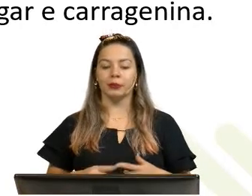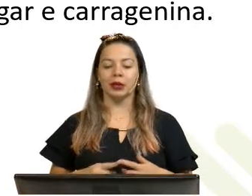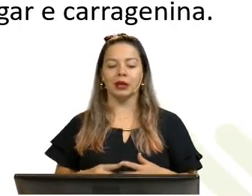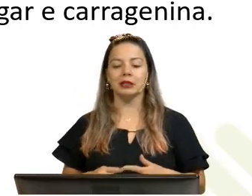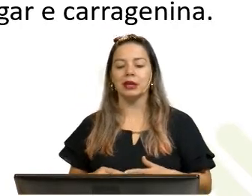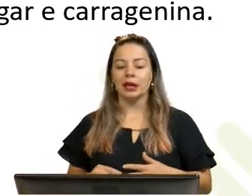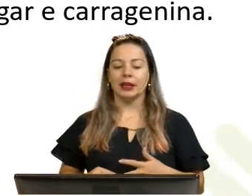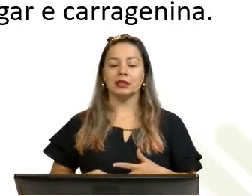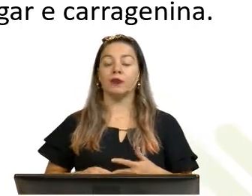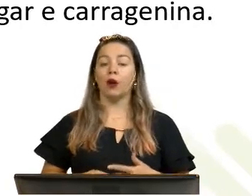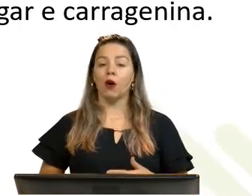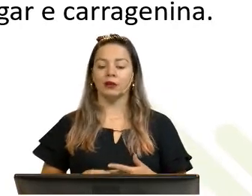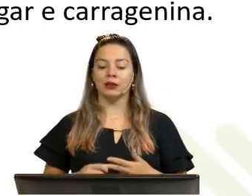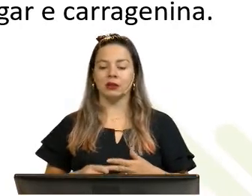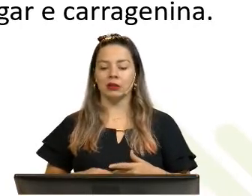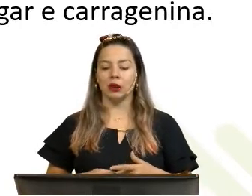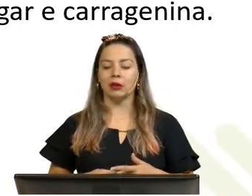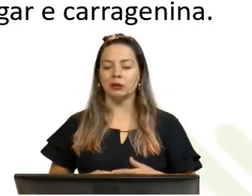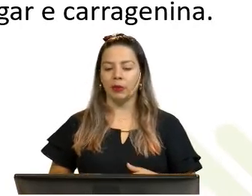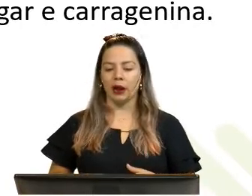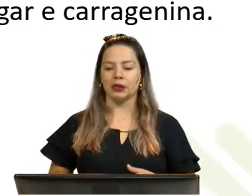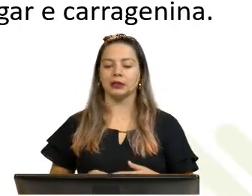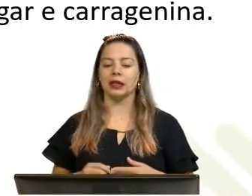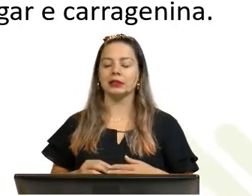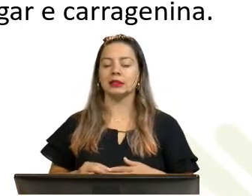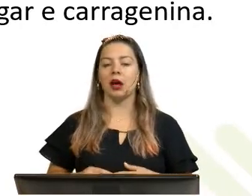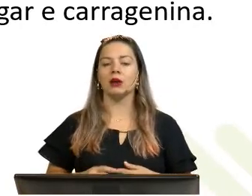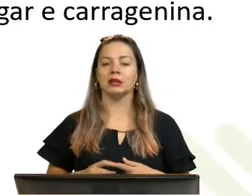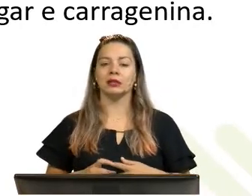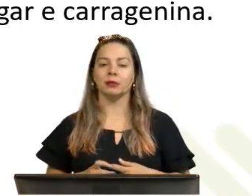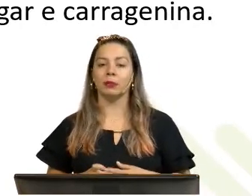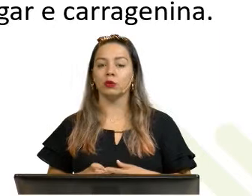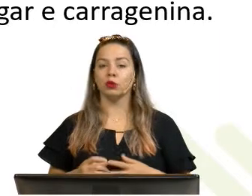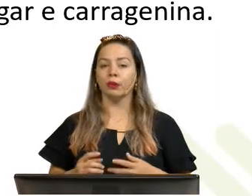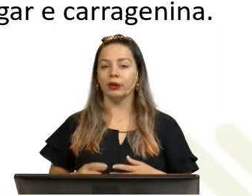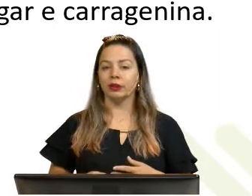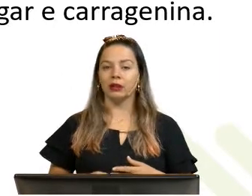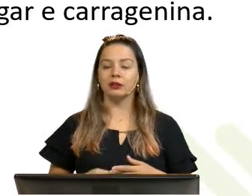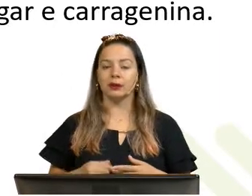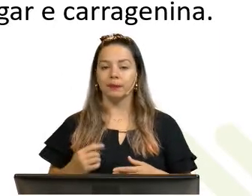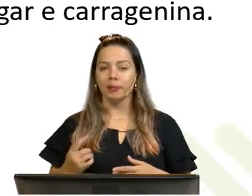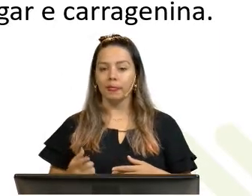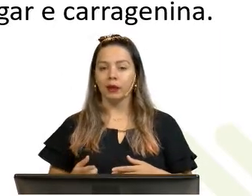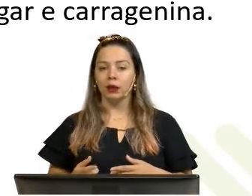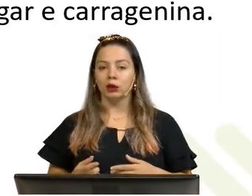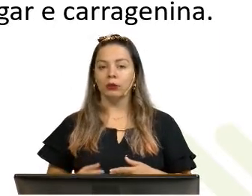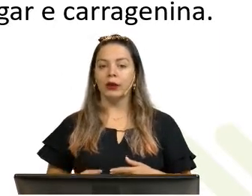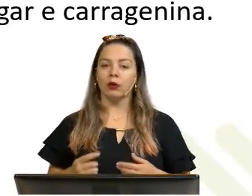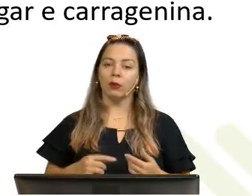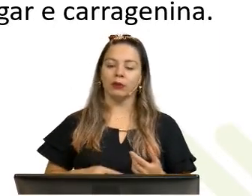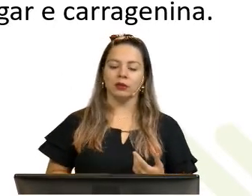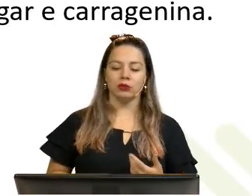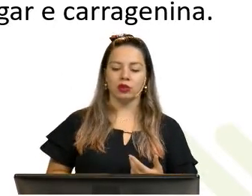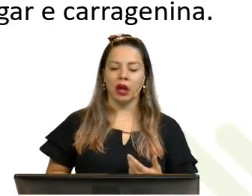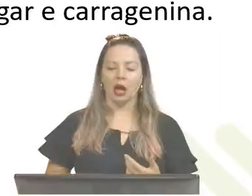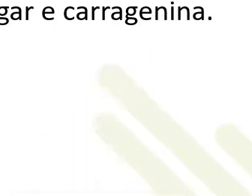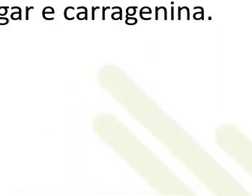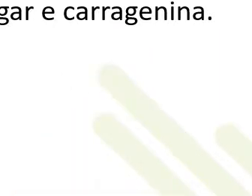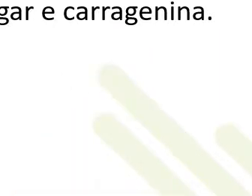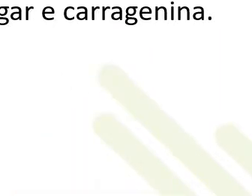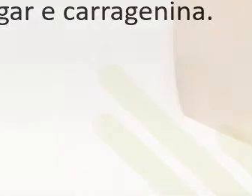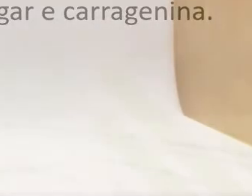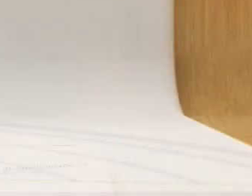algas vermelhas e as provas que são as algas pardas essas aulas elas também possuem importância no meio com produção de